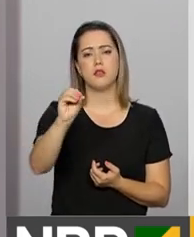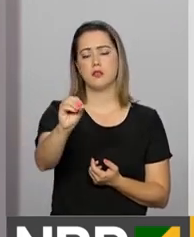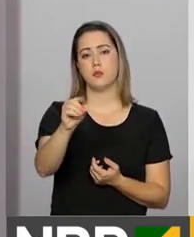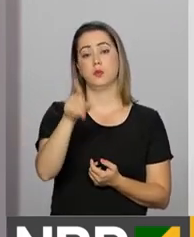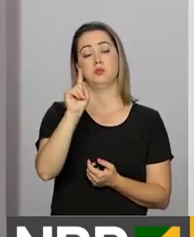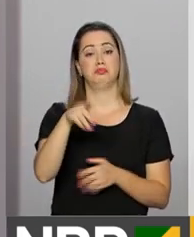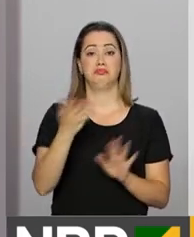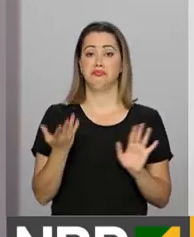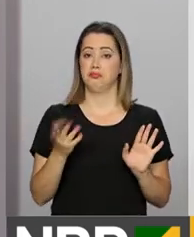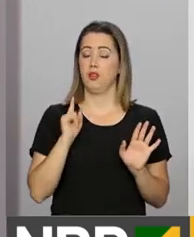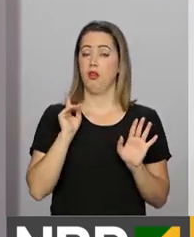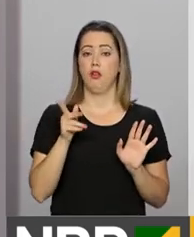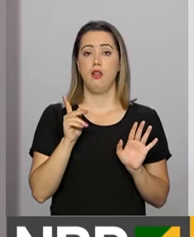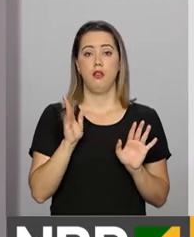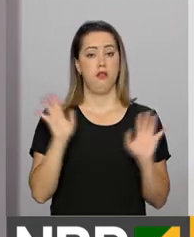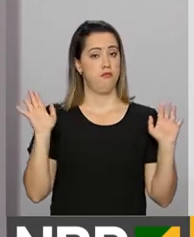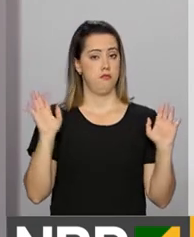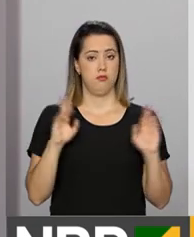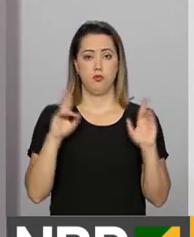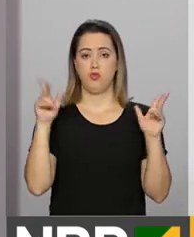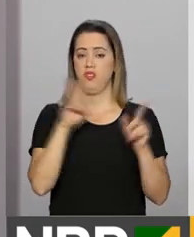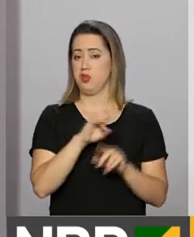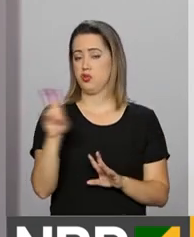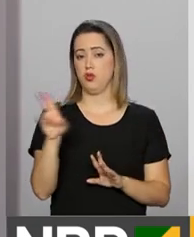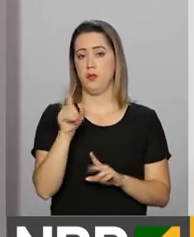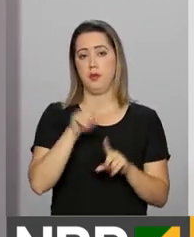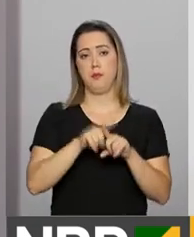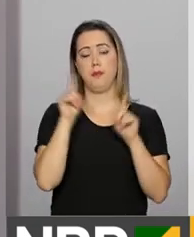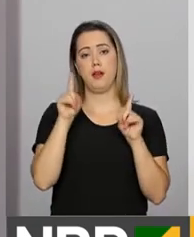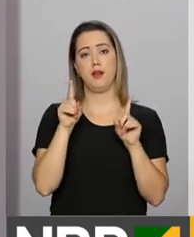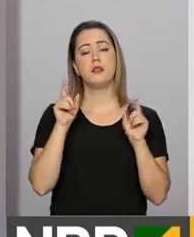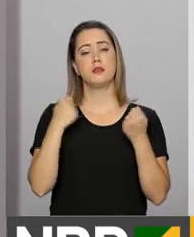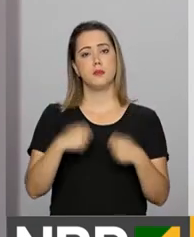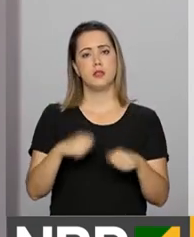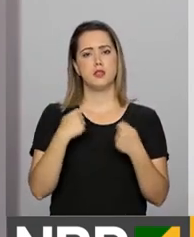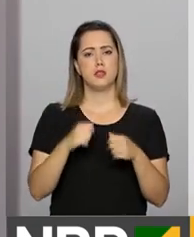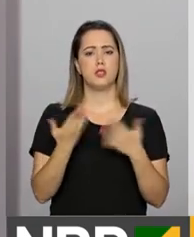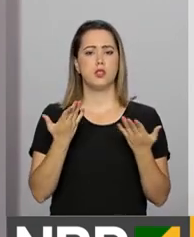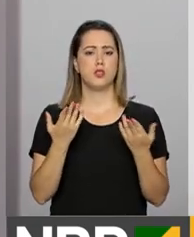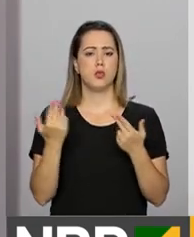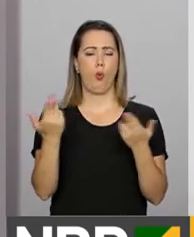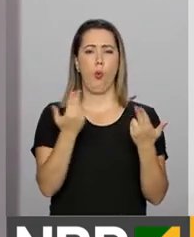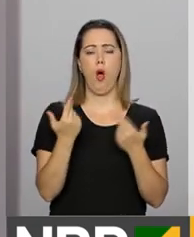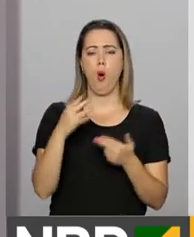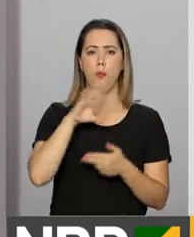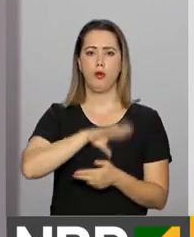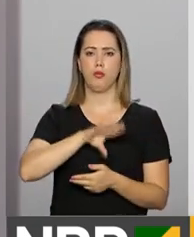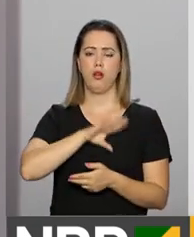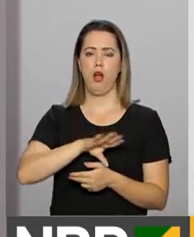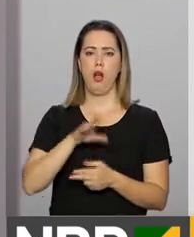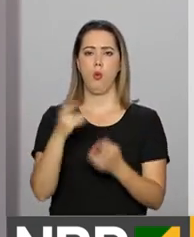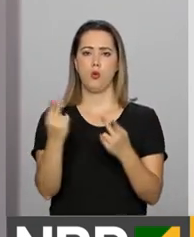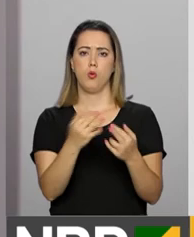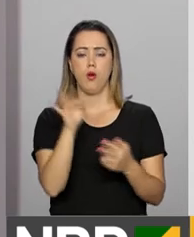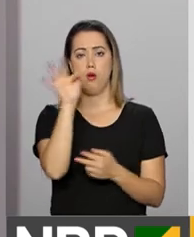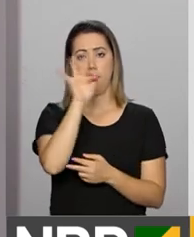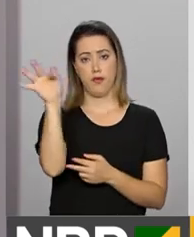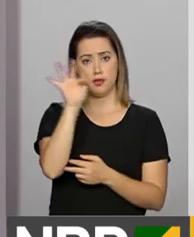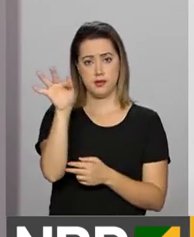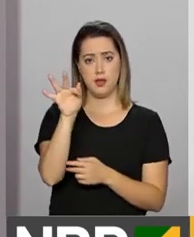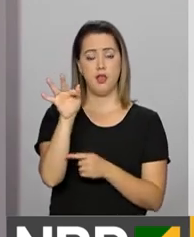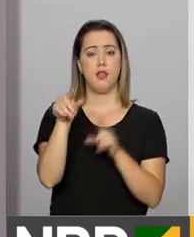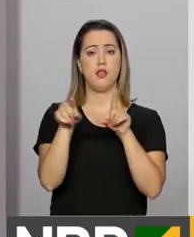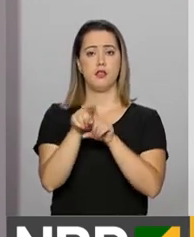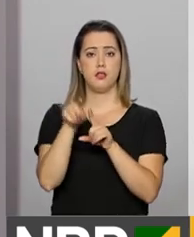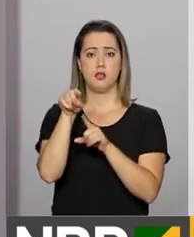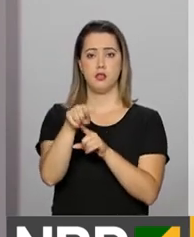um sistema parlamentarista português francês e que também o presidente da república sobre